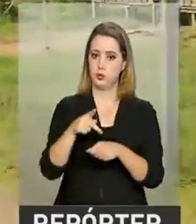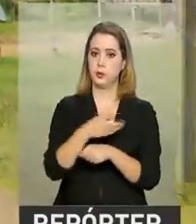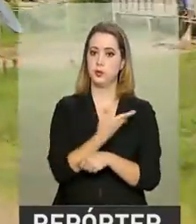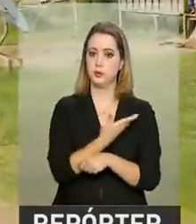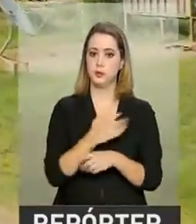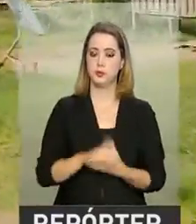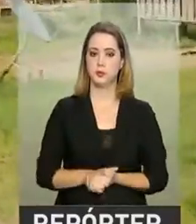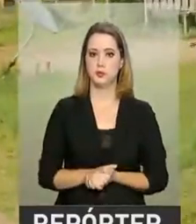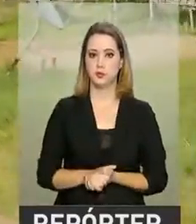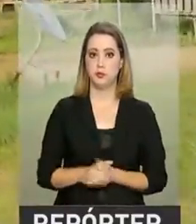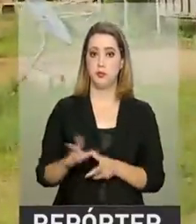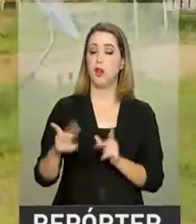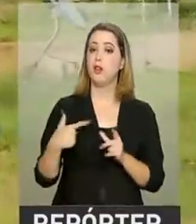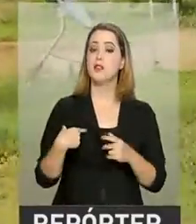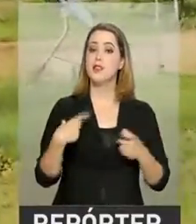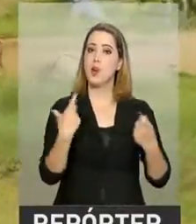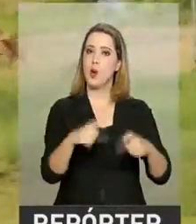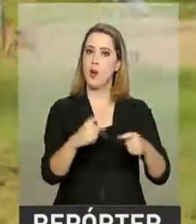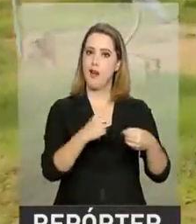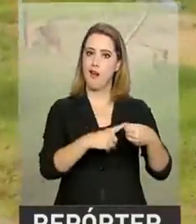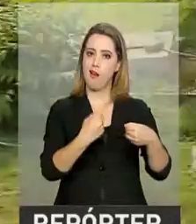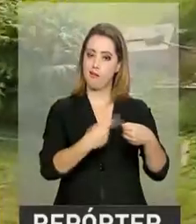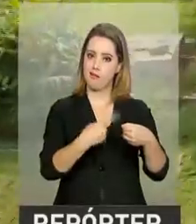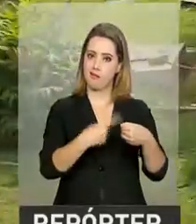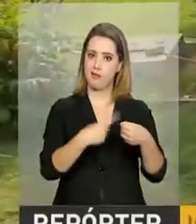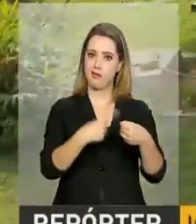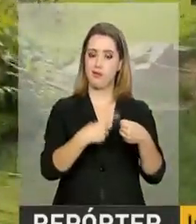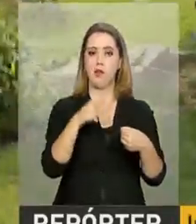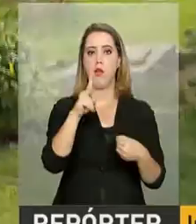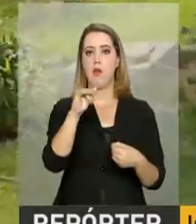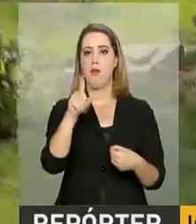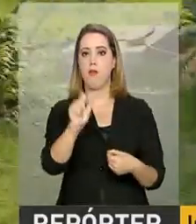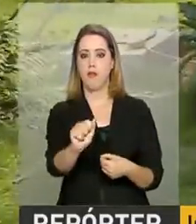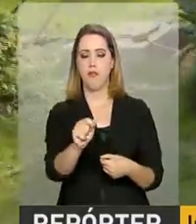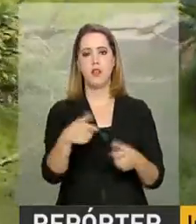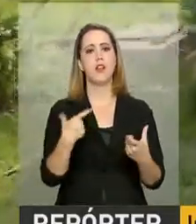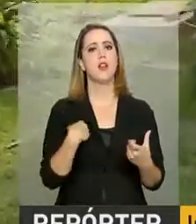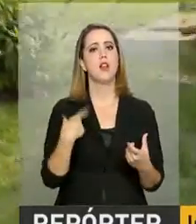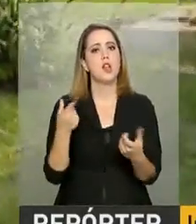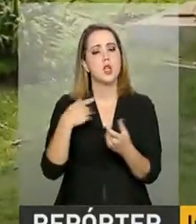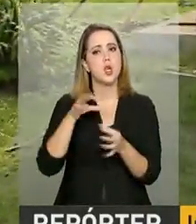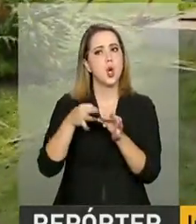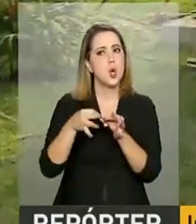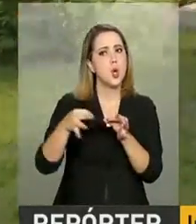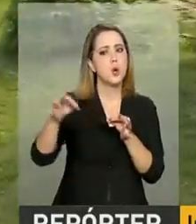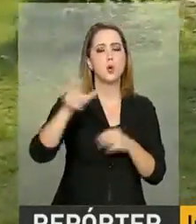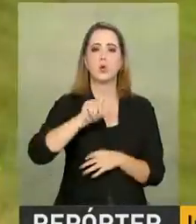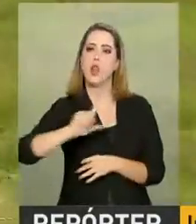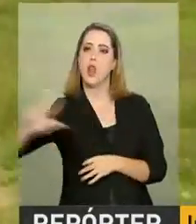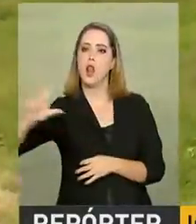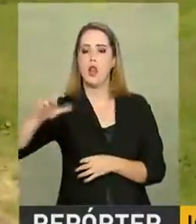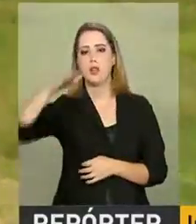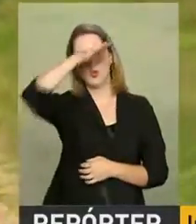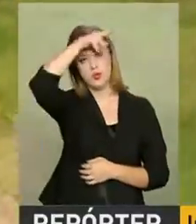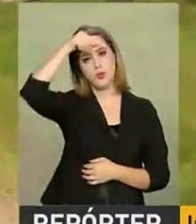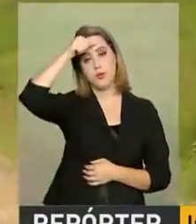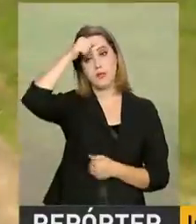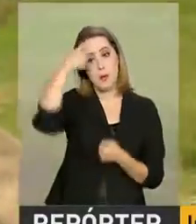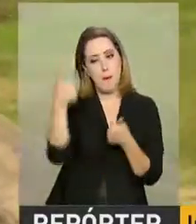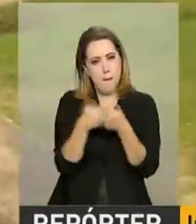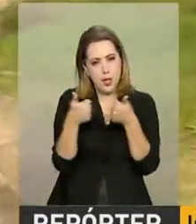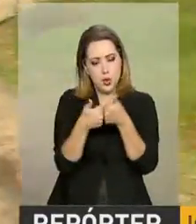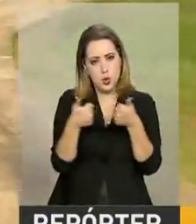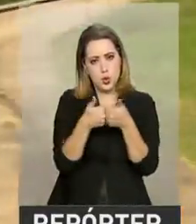Esta é Vila Bittencourt, uma comunidade que fica no município de Japurá, no extremo oeste do Amazonas, já na fronteira